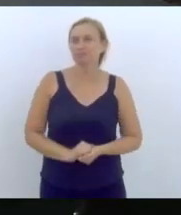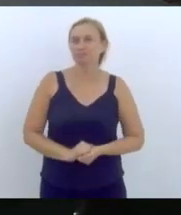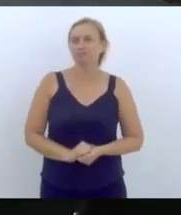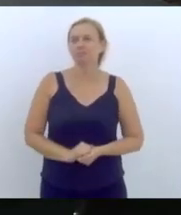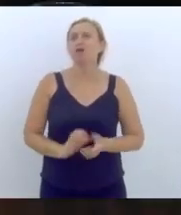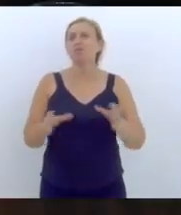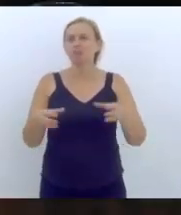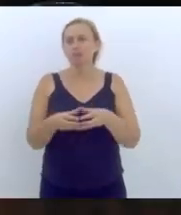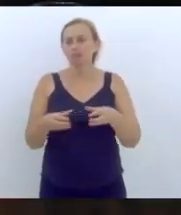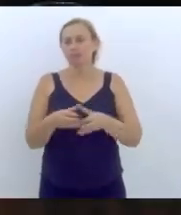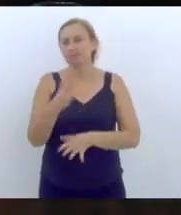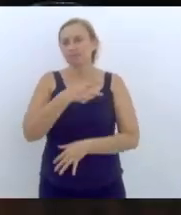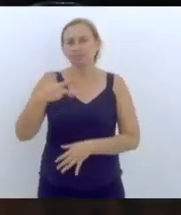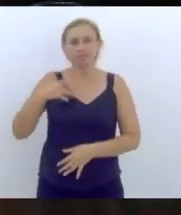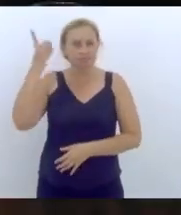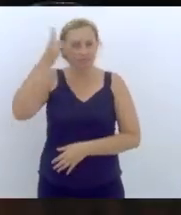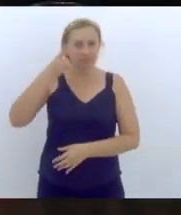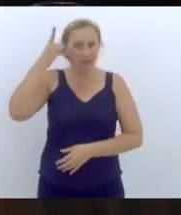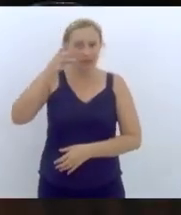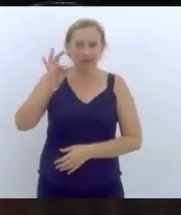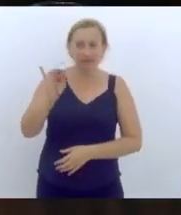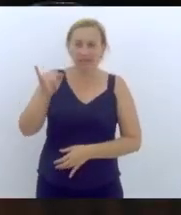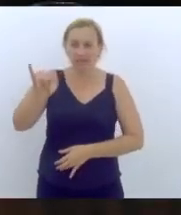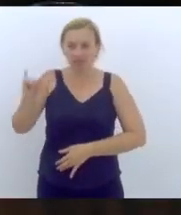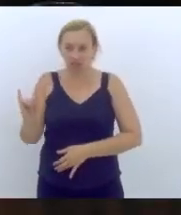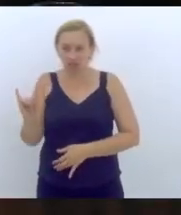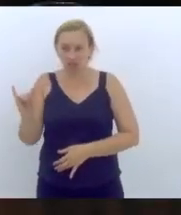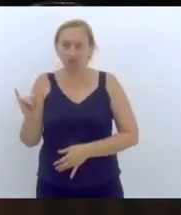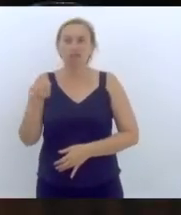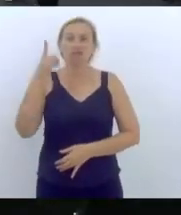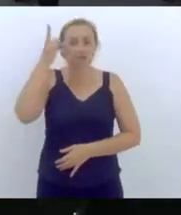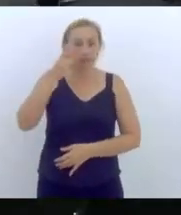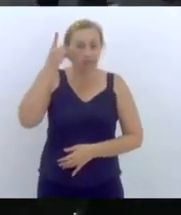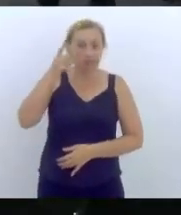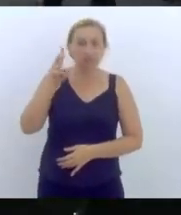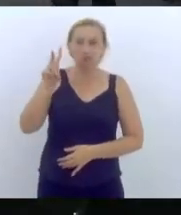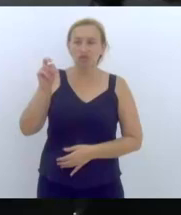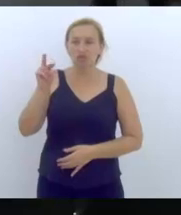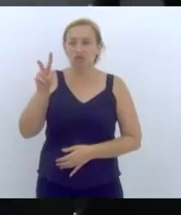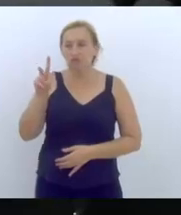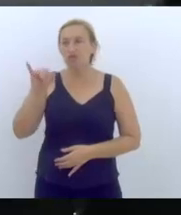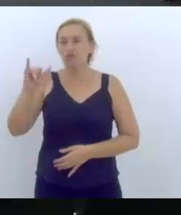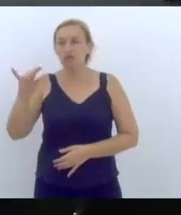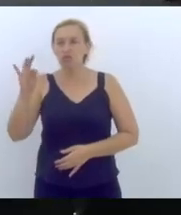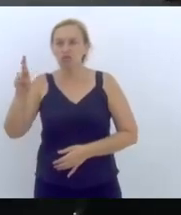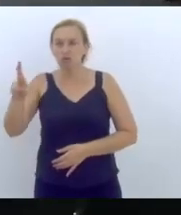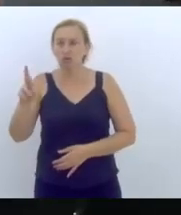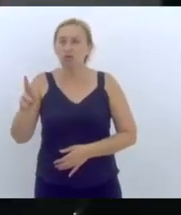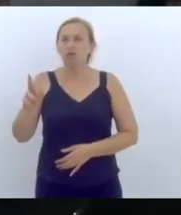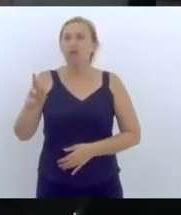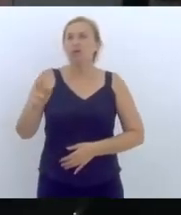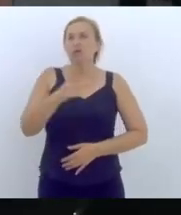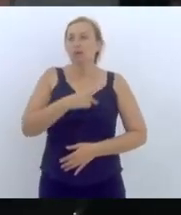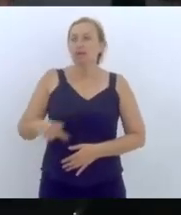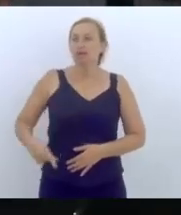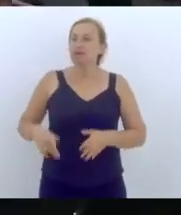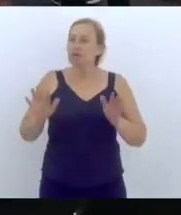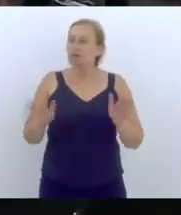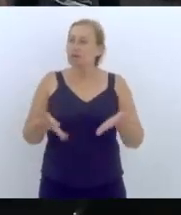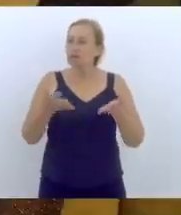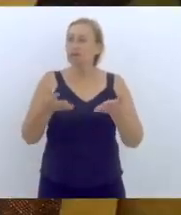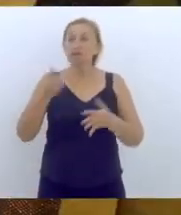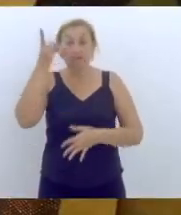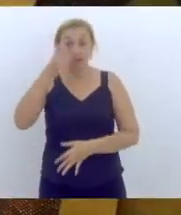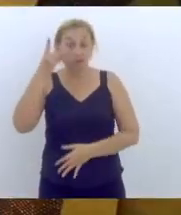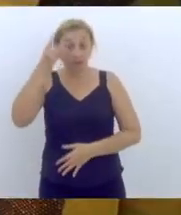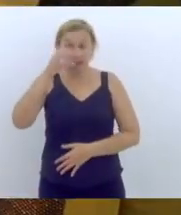Pela Comissão de Saúde, deputado Tande Vieira, deputado Vitor Júnior. Presidente, saudar a iniciativa da